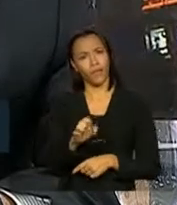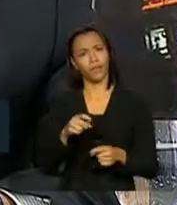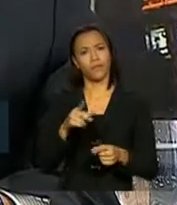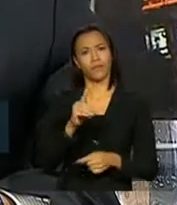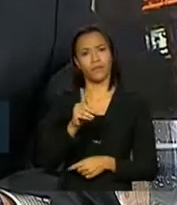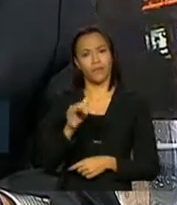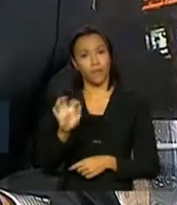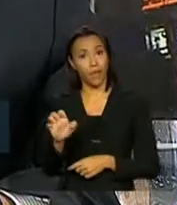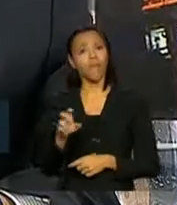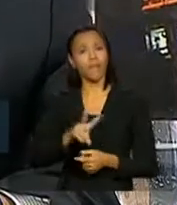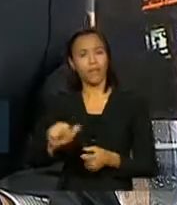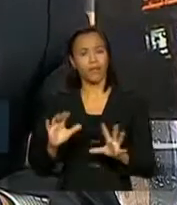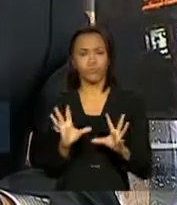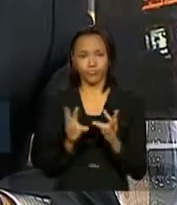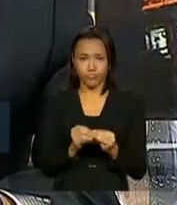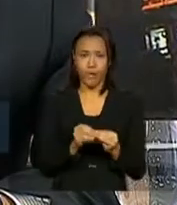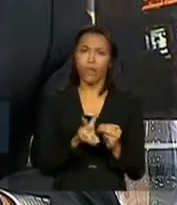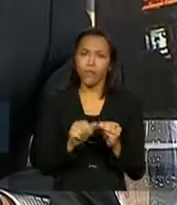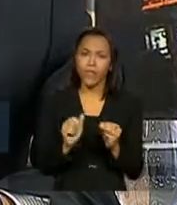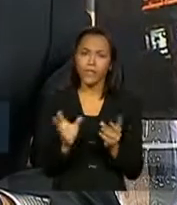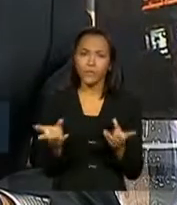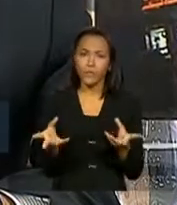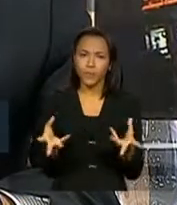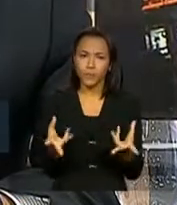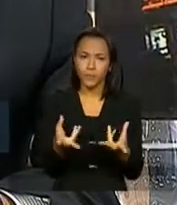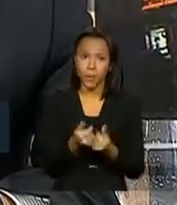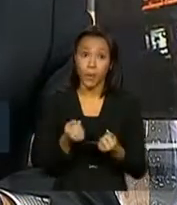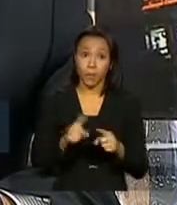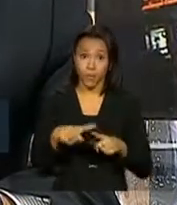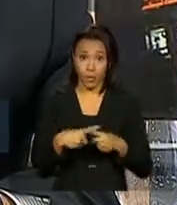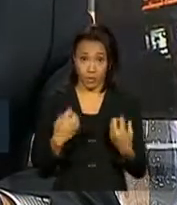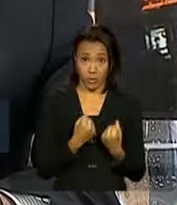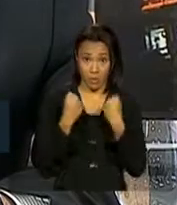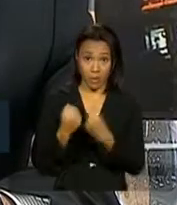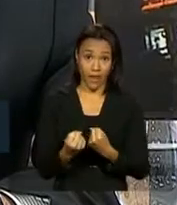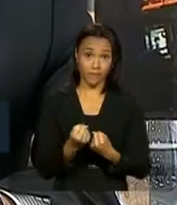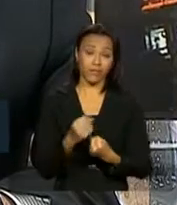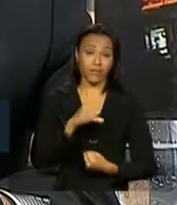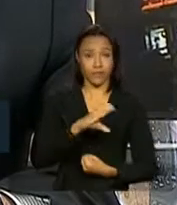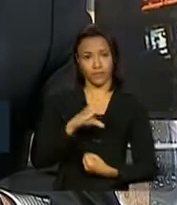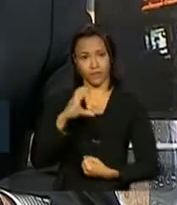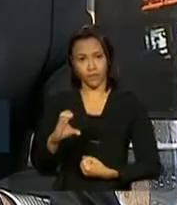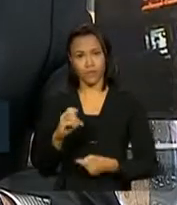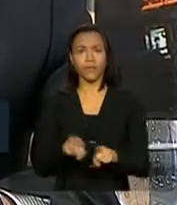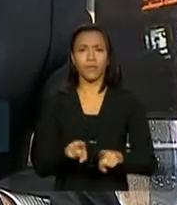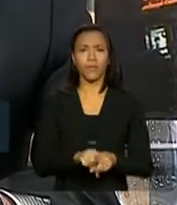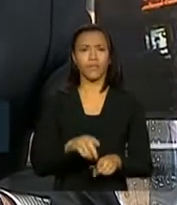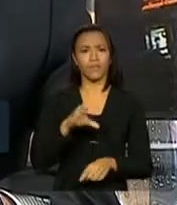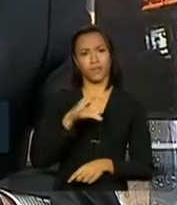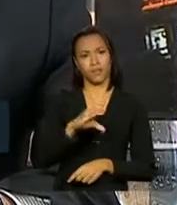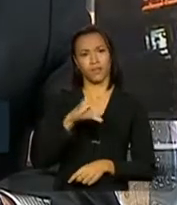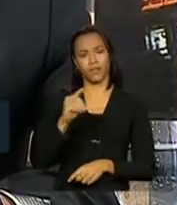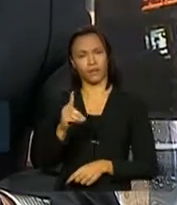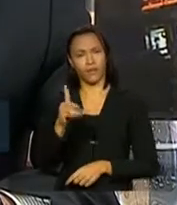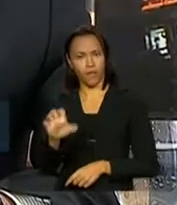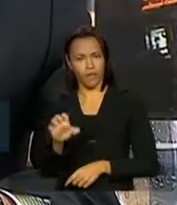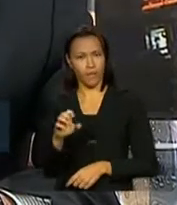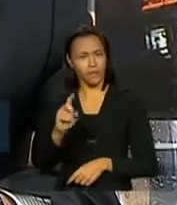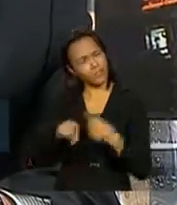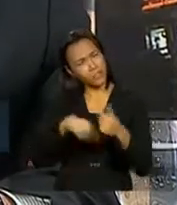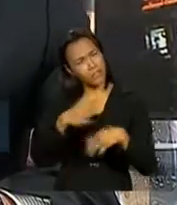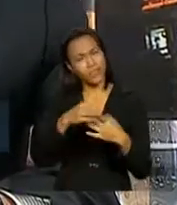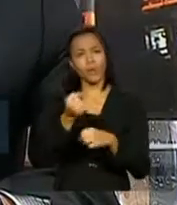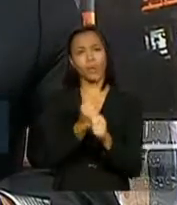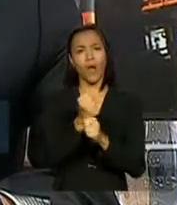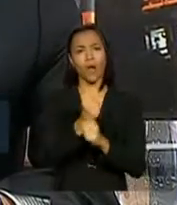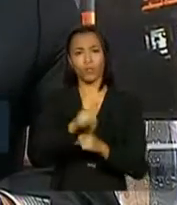tudo, essa conta ao longo do tempo ela vai fechando, porque vão diminuindo os impactos desses encargos, tanto de CCC quanto de CDE. CDE, nós lembramos que daqui a